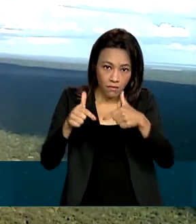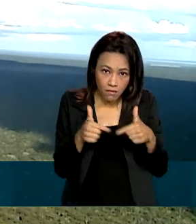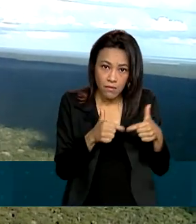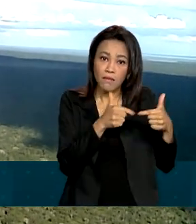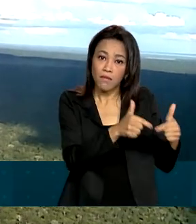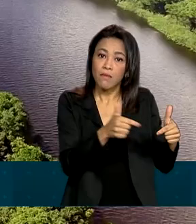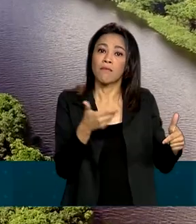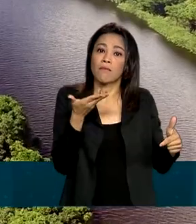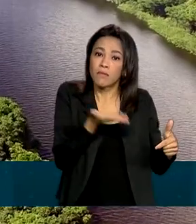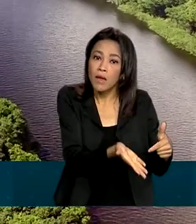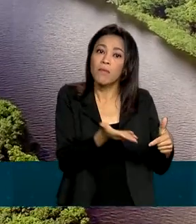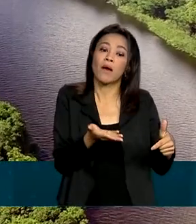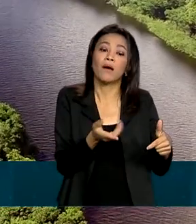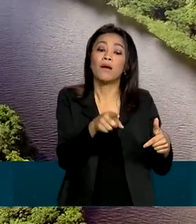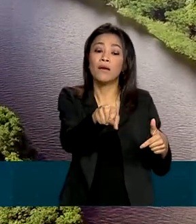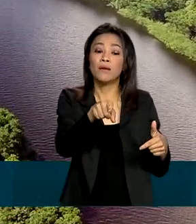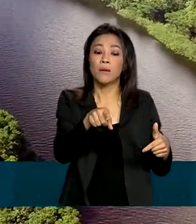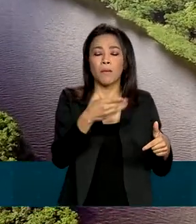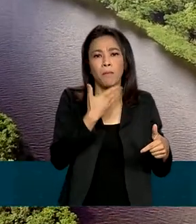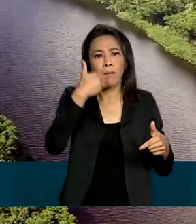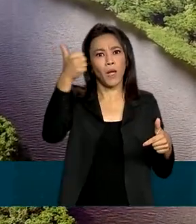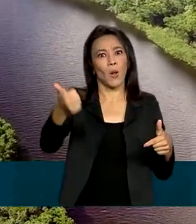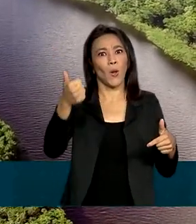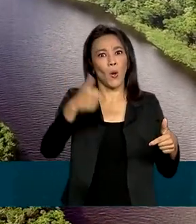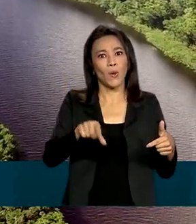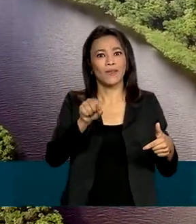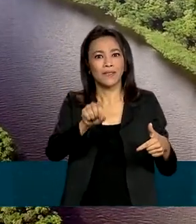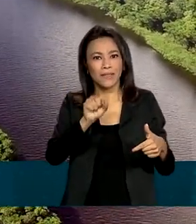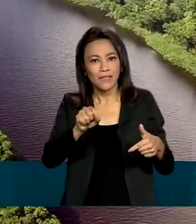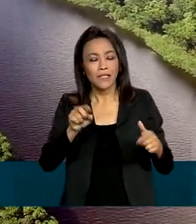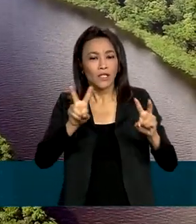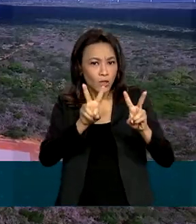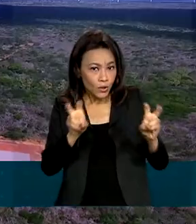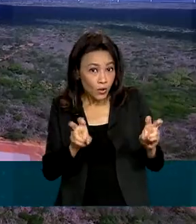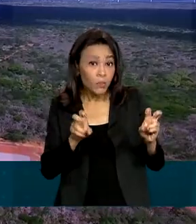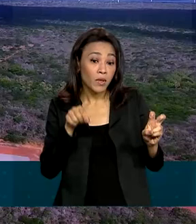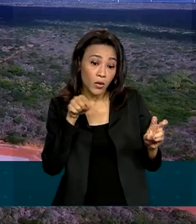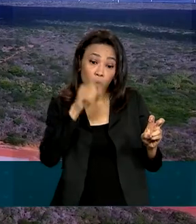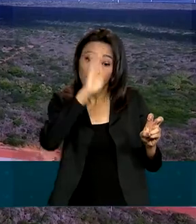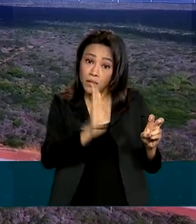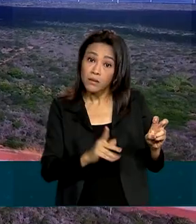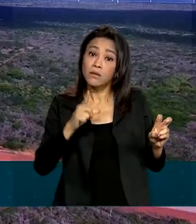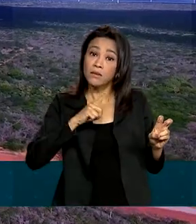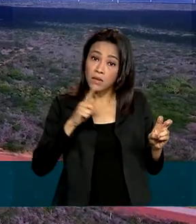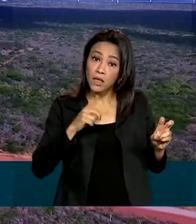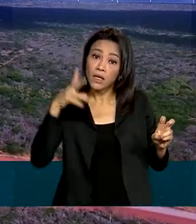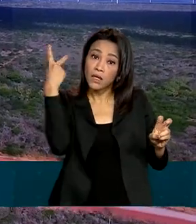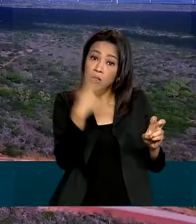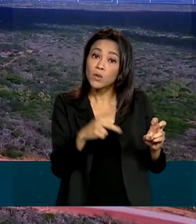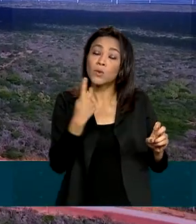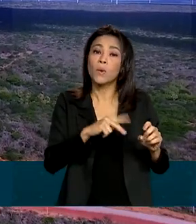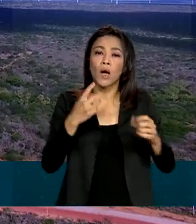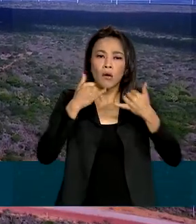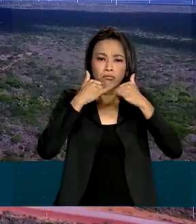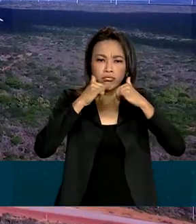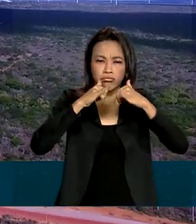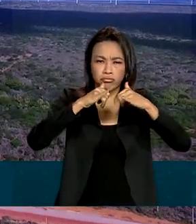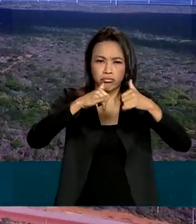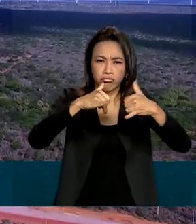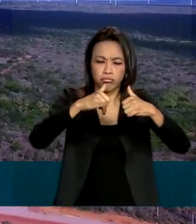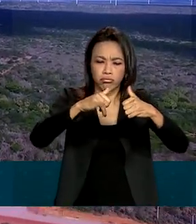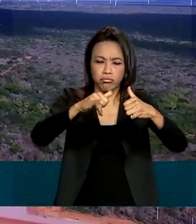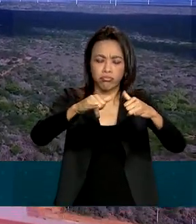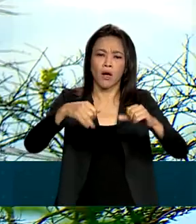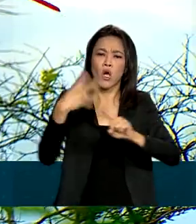de suplemento Global também para produzir com a menor pegada de carbono do mundo porque o Brasil já tem a sua energia a sua matriz elétrica